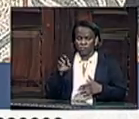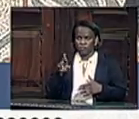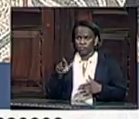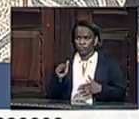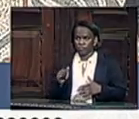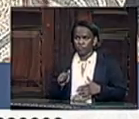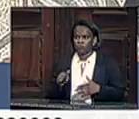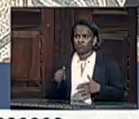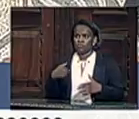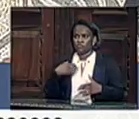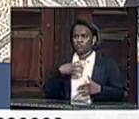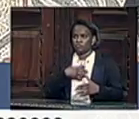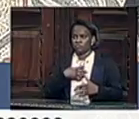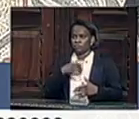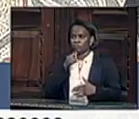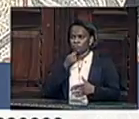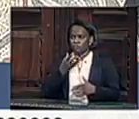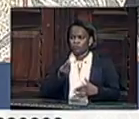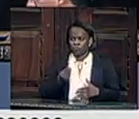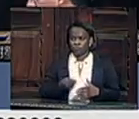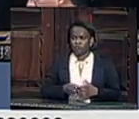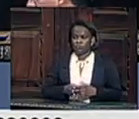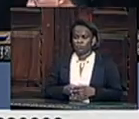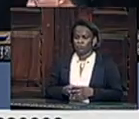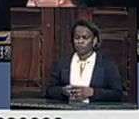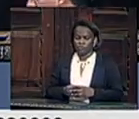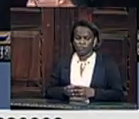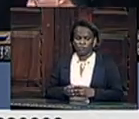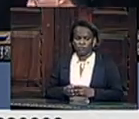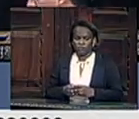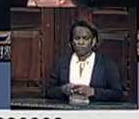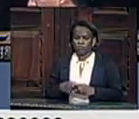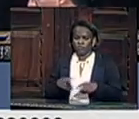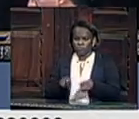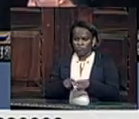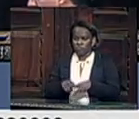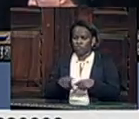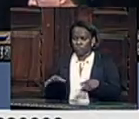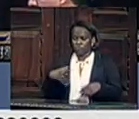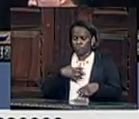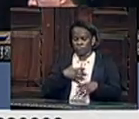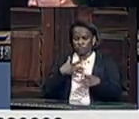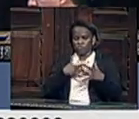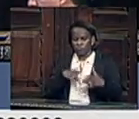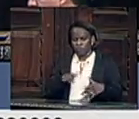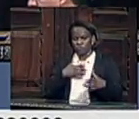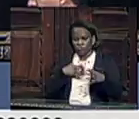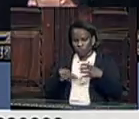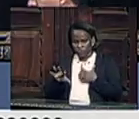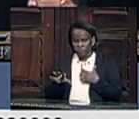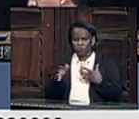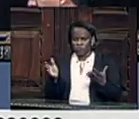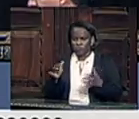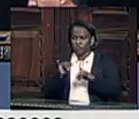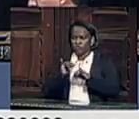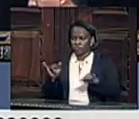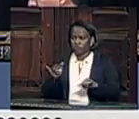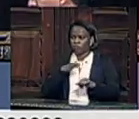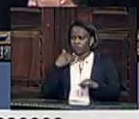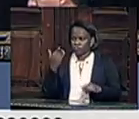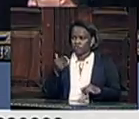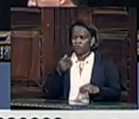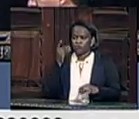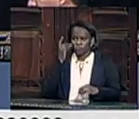nossos sentimentos para a família. A presidência solidariza com Vossa Excelência e apresenta as condolências aos familiares